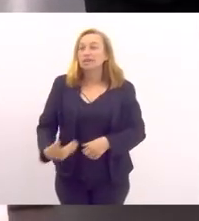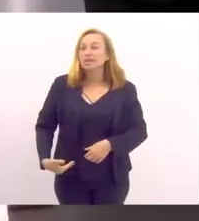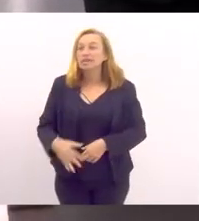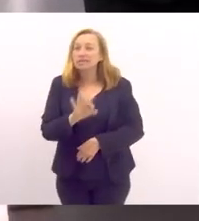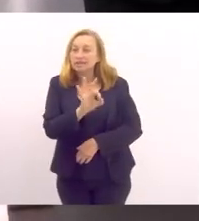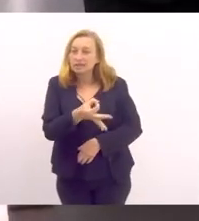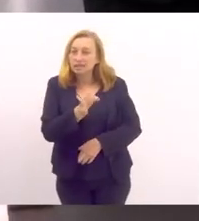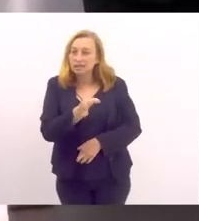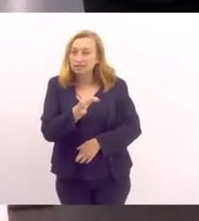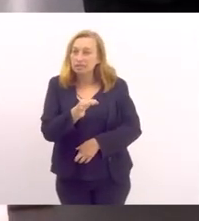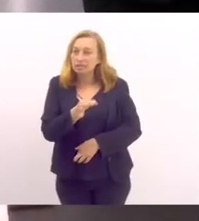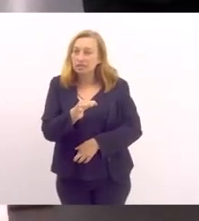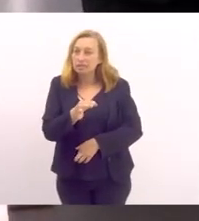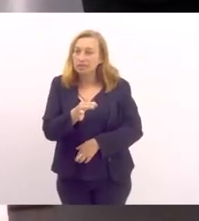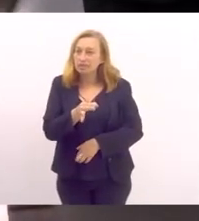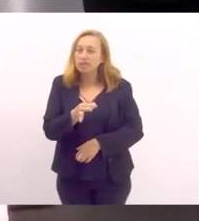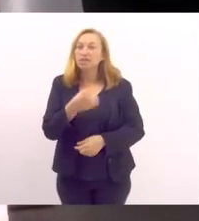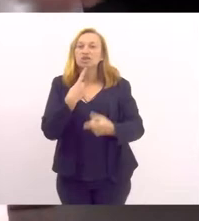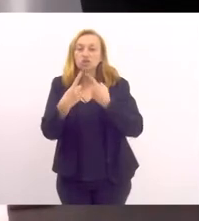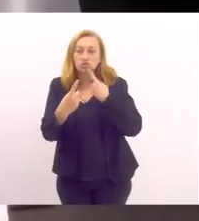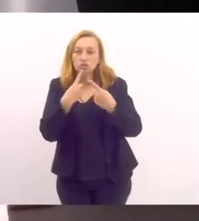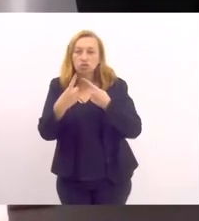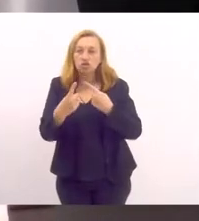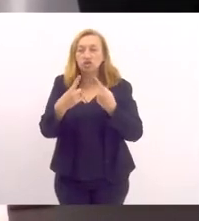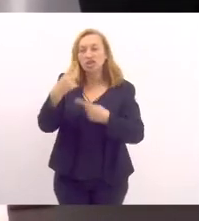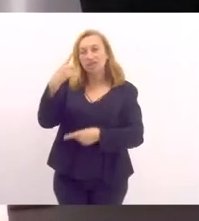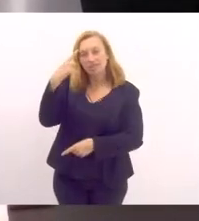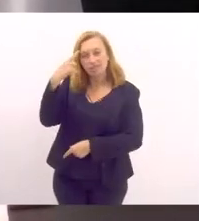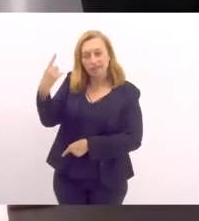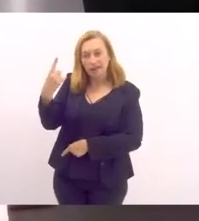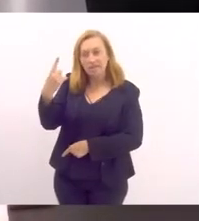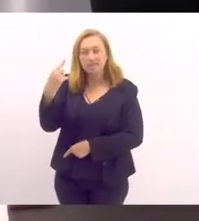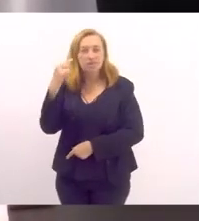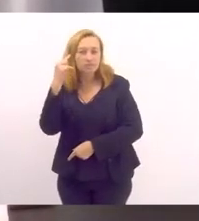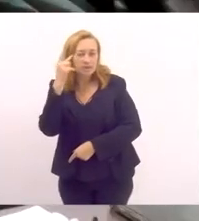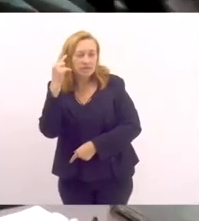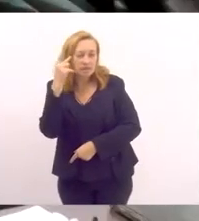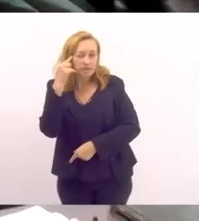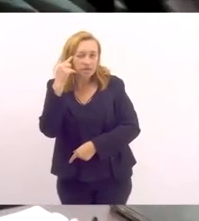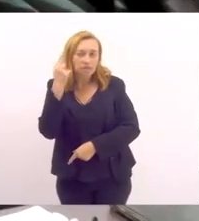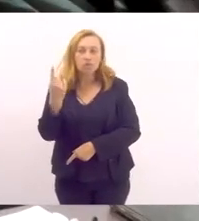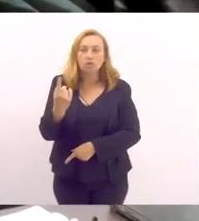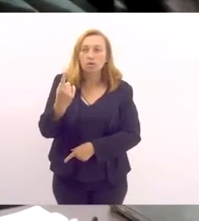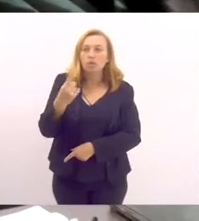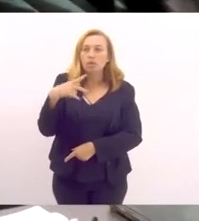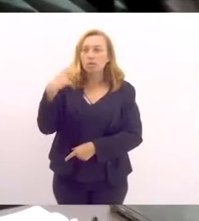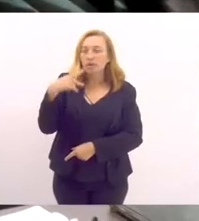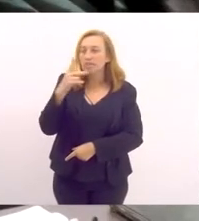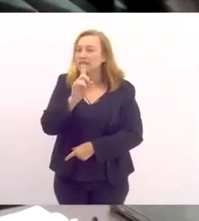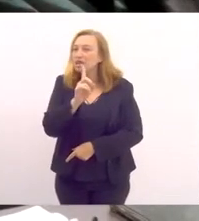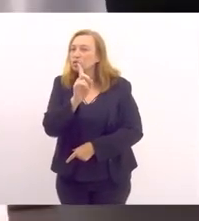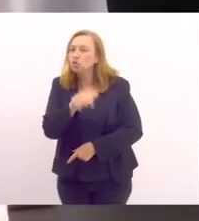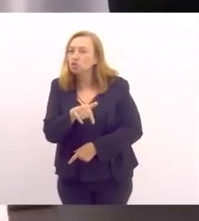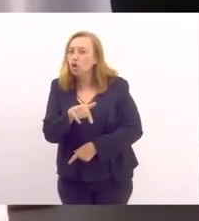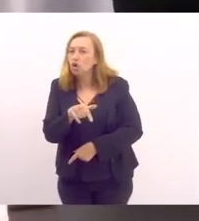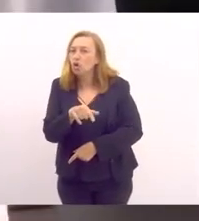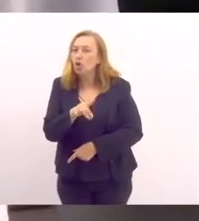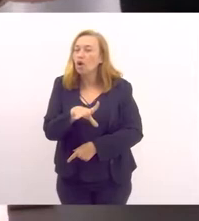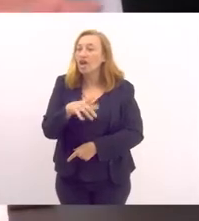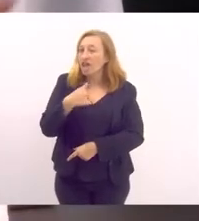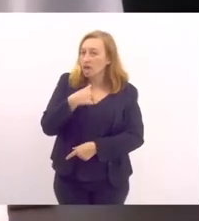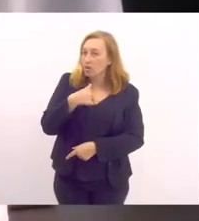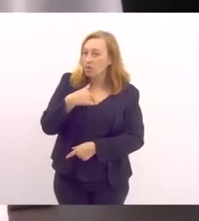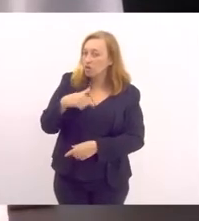justamente essa finalidade, debatermos ideias, pensamentos. O parlamentar, não só eu, mas como os que